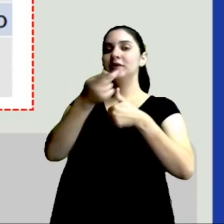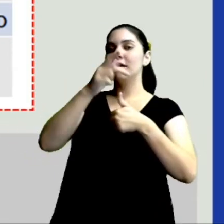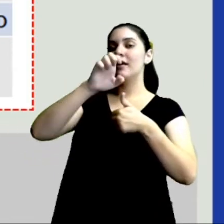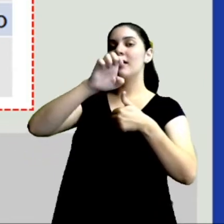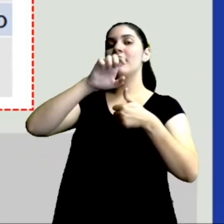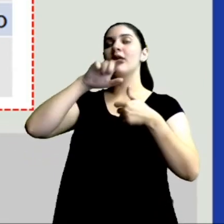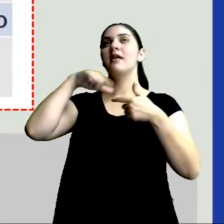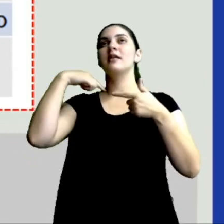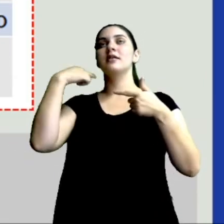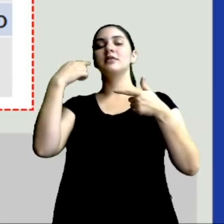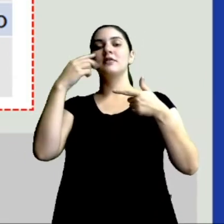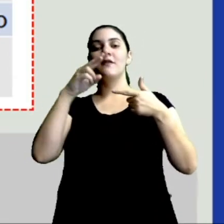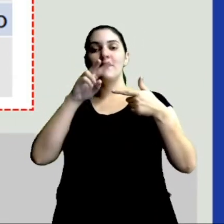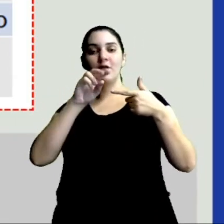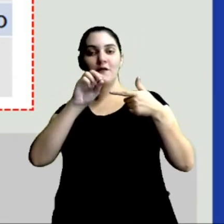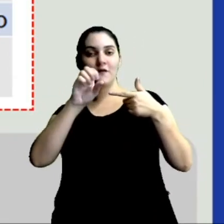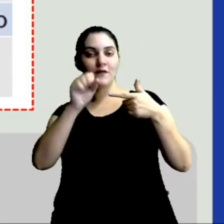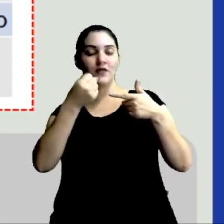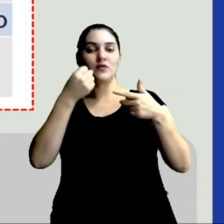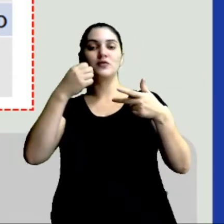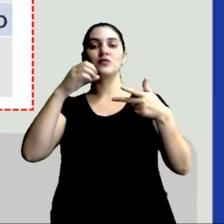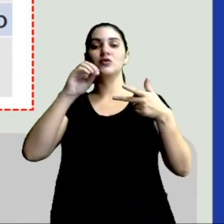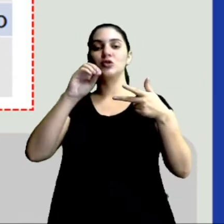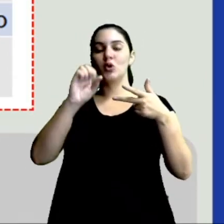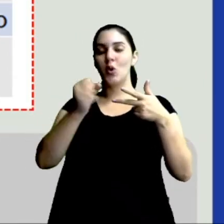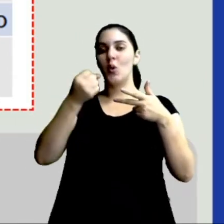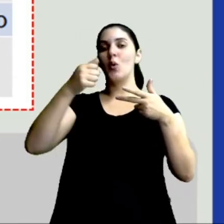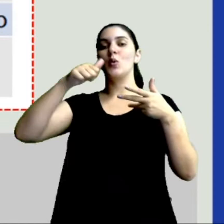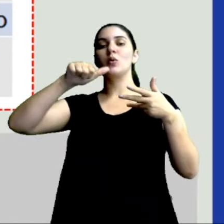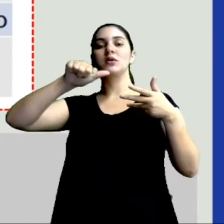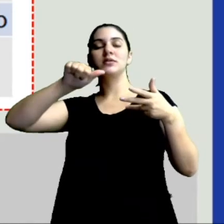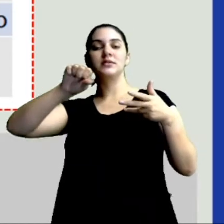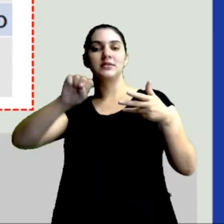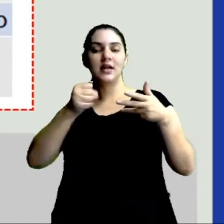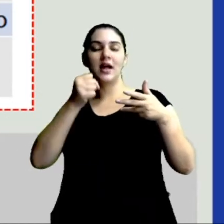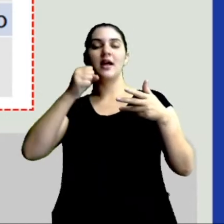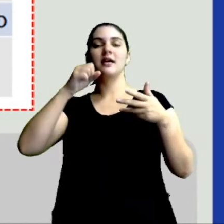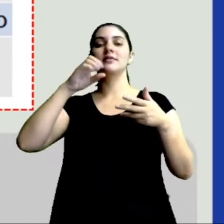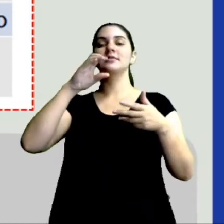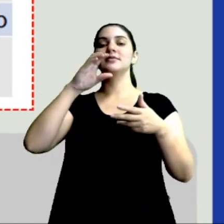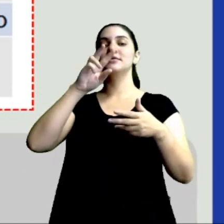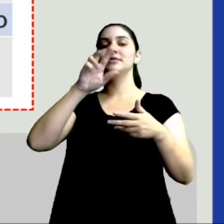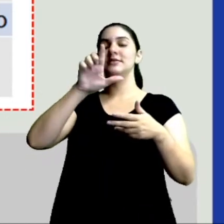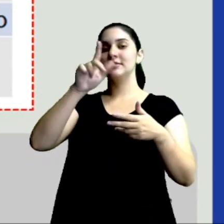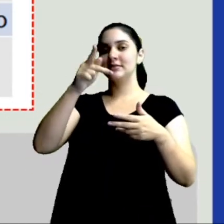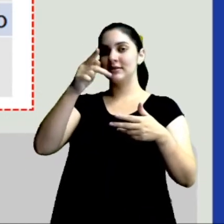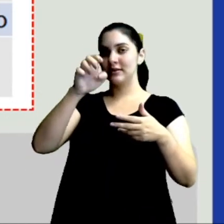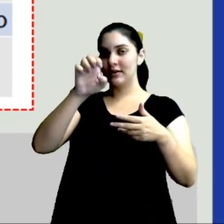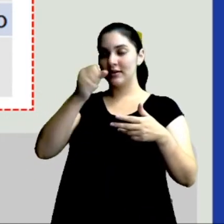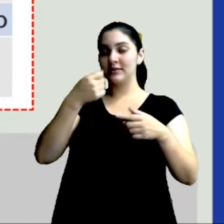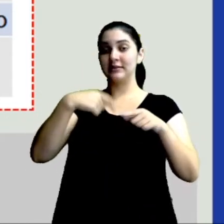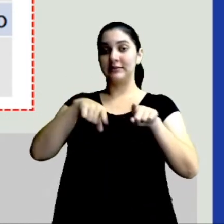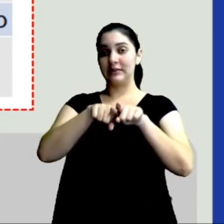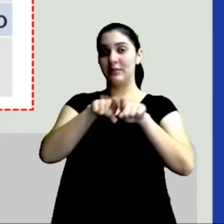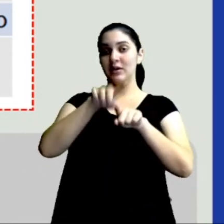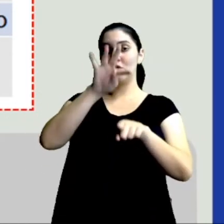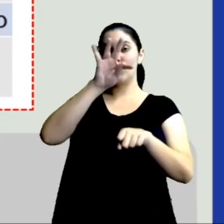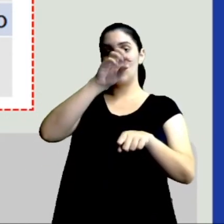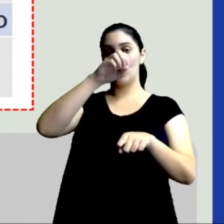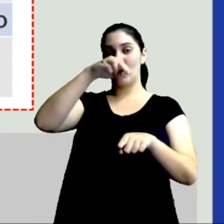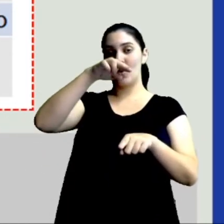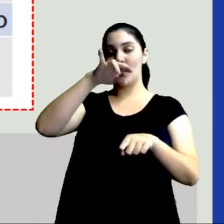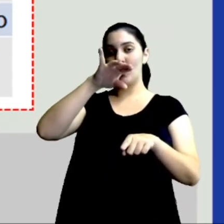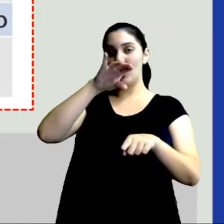nos, vos, os, as, lhes e se. E o tônico, mim comigo,